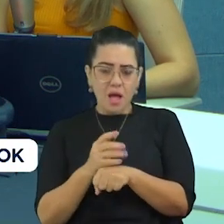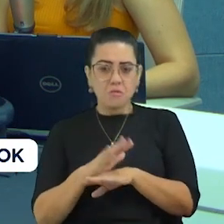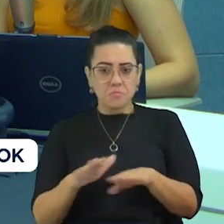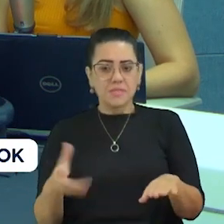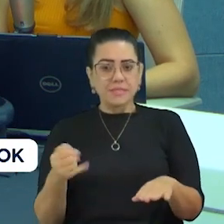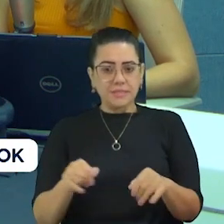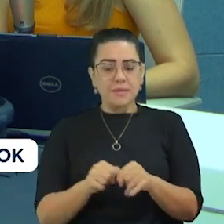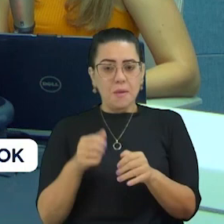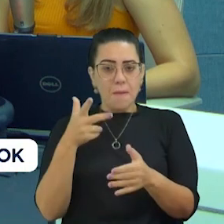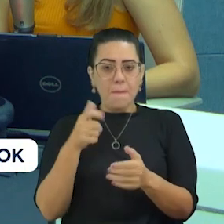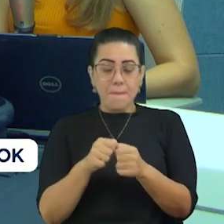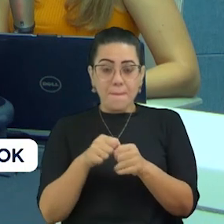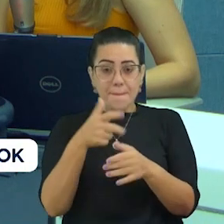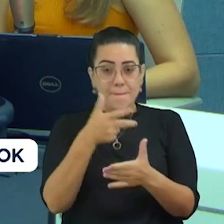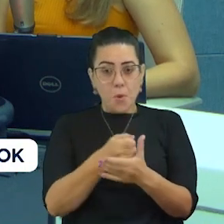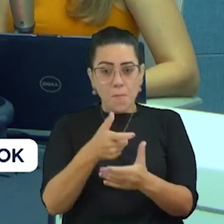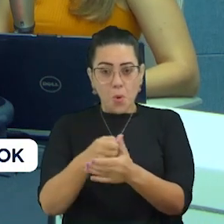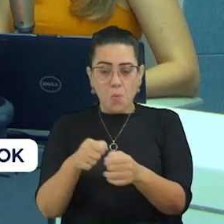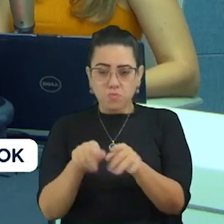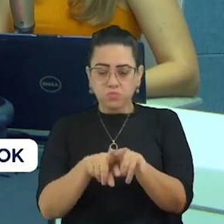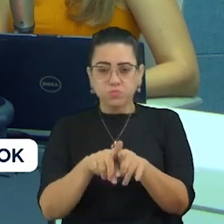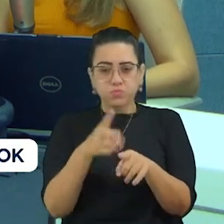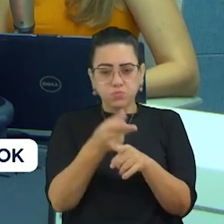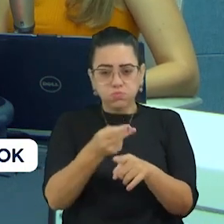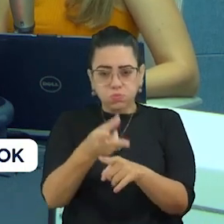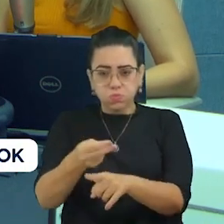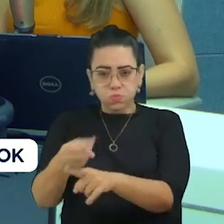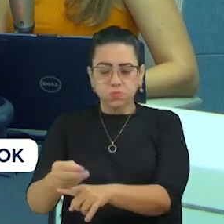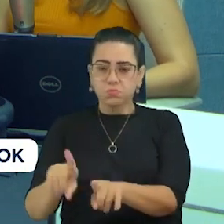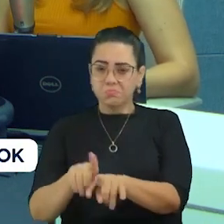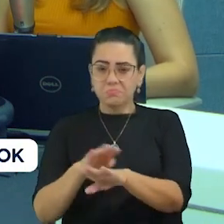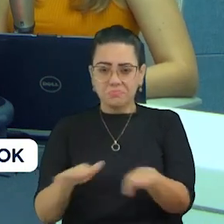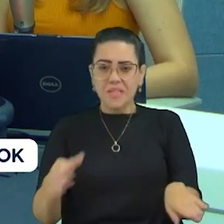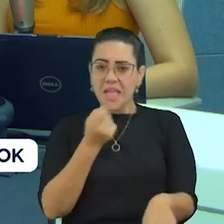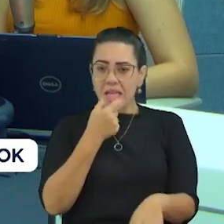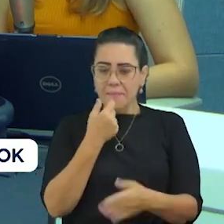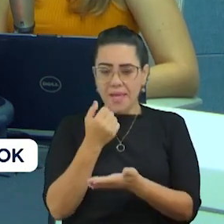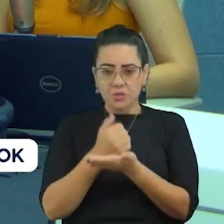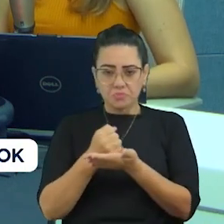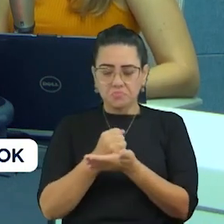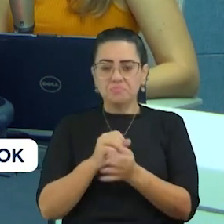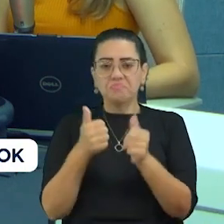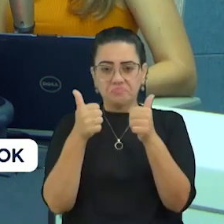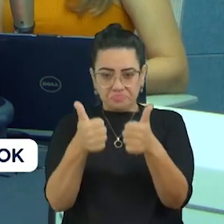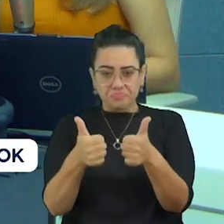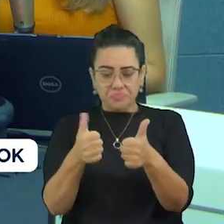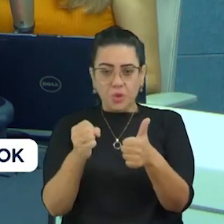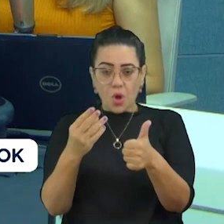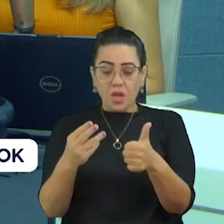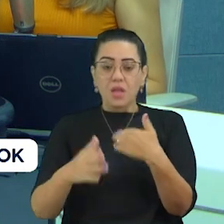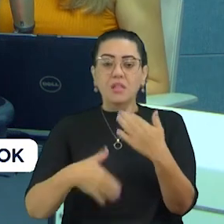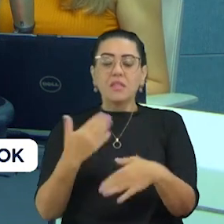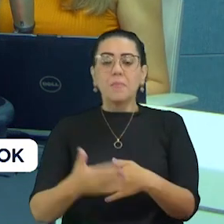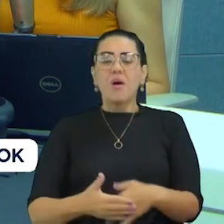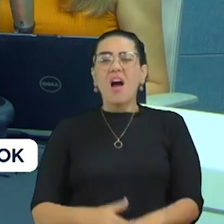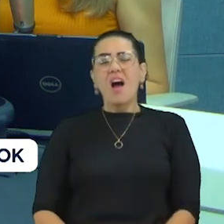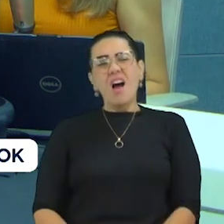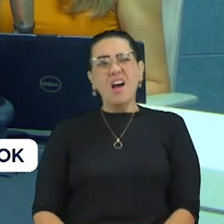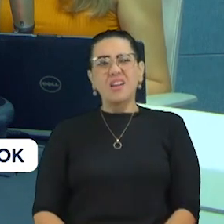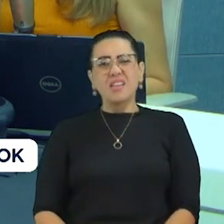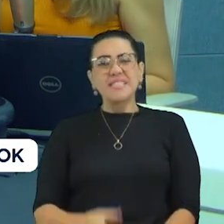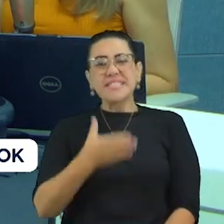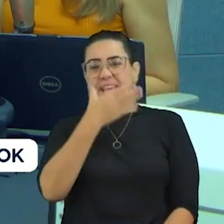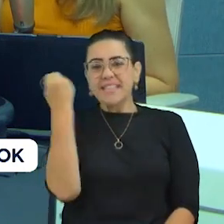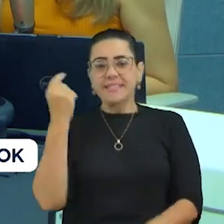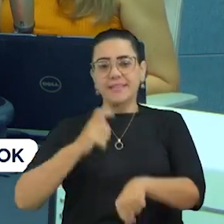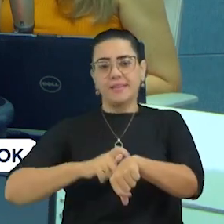mas existem algumas que eram resistentes. E aí eu não tomo mais a medicação porque eu me senti bem, ou errei nos horários, como a